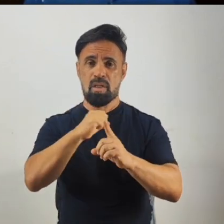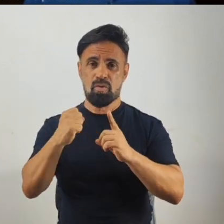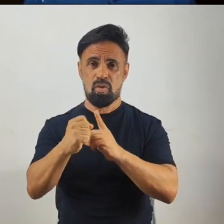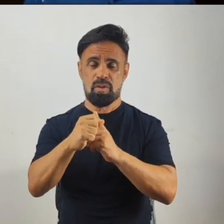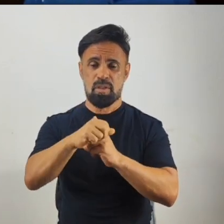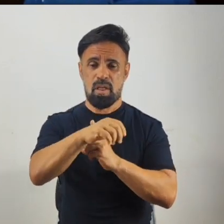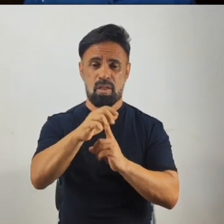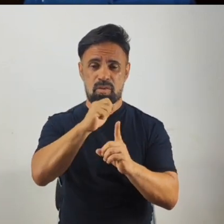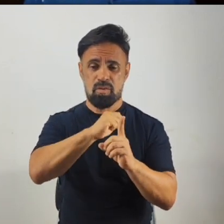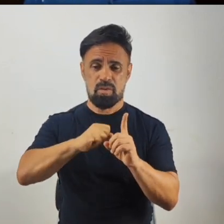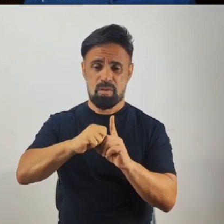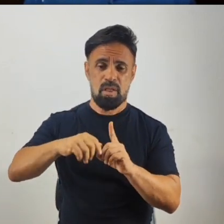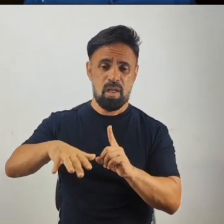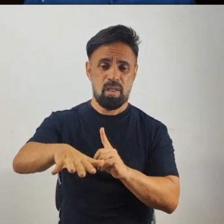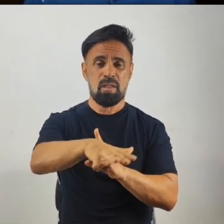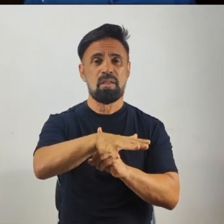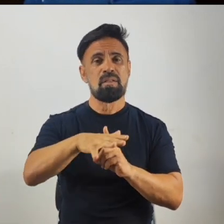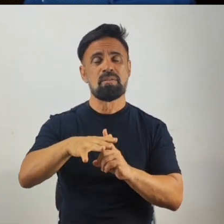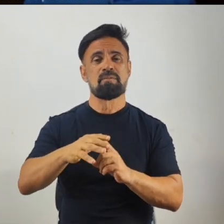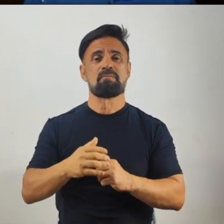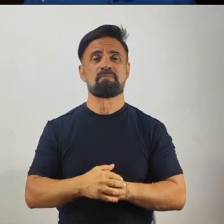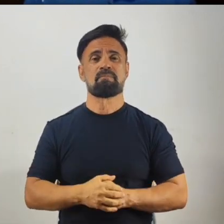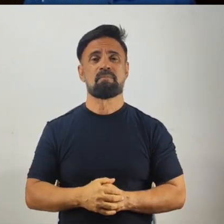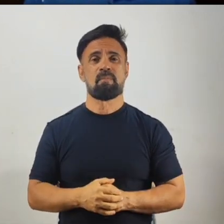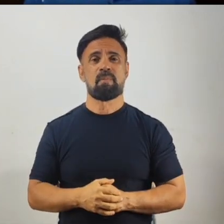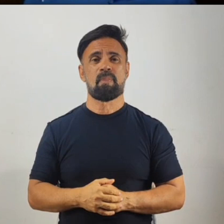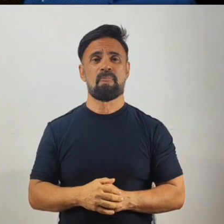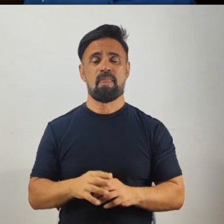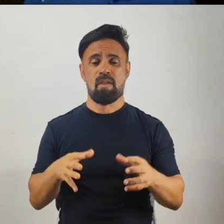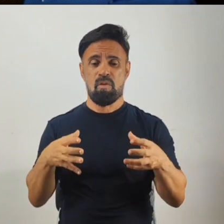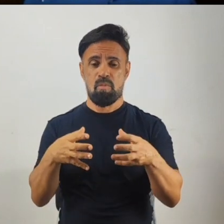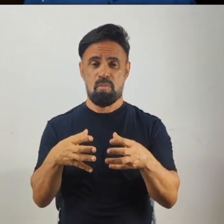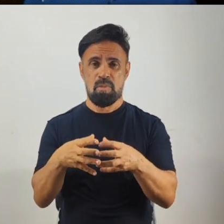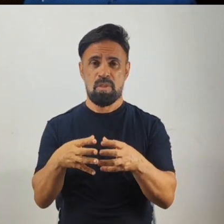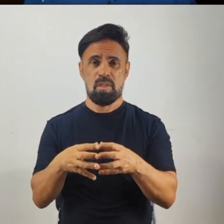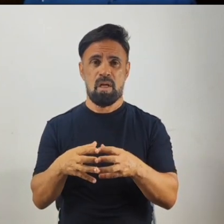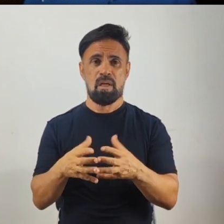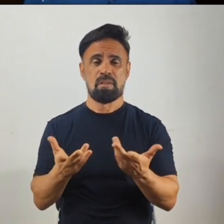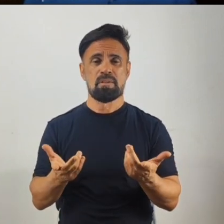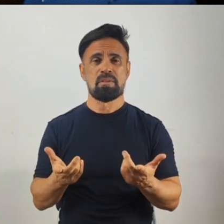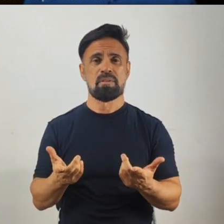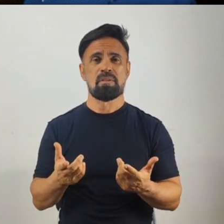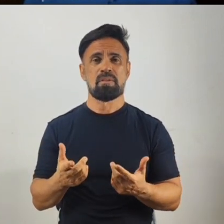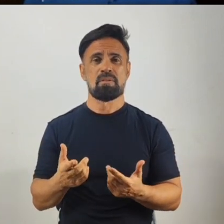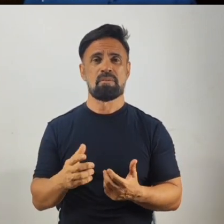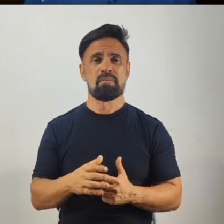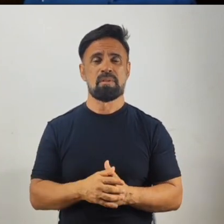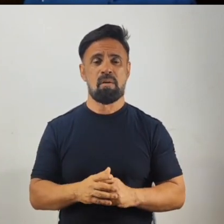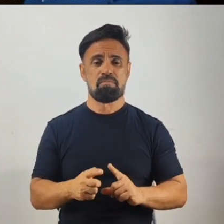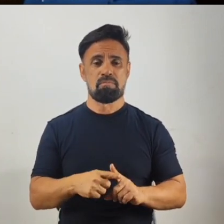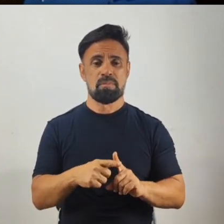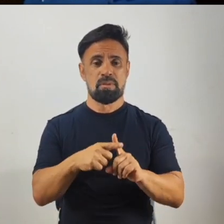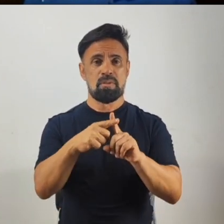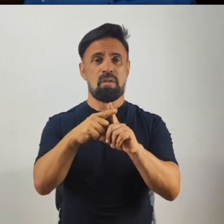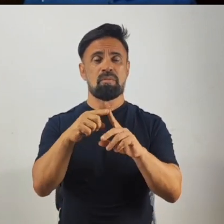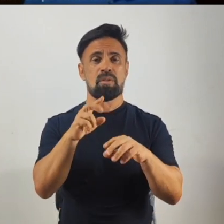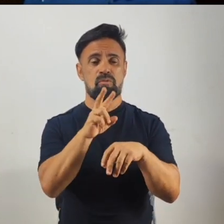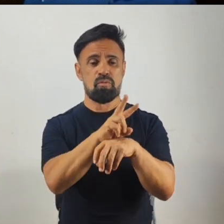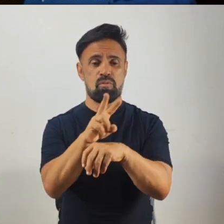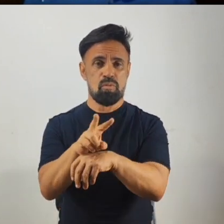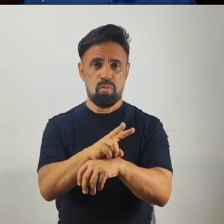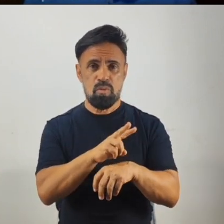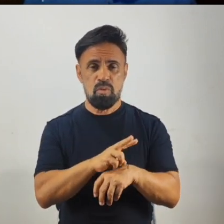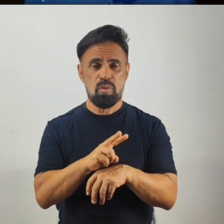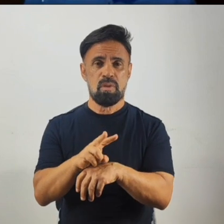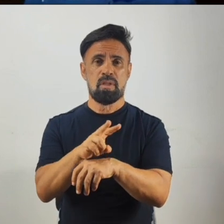da sociedade ou comunidade. A otimidade ou otimização, que é